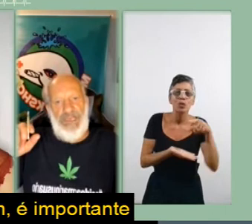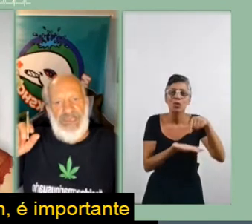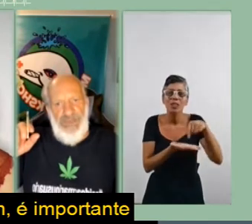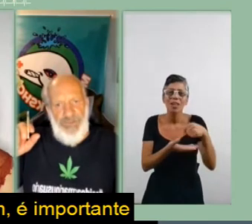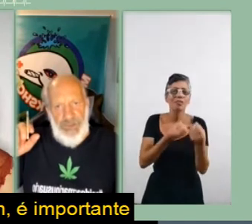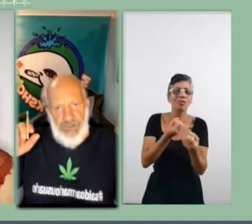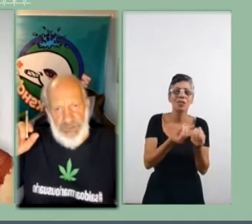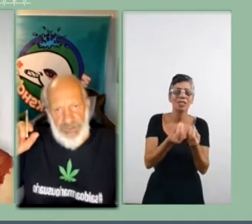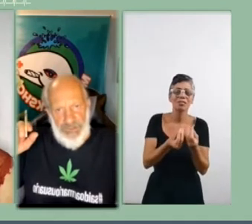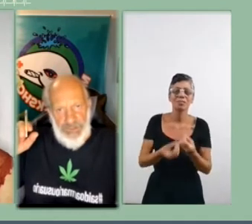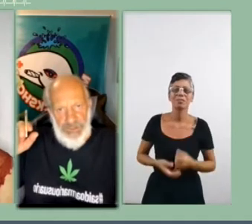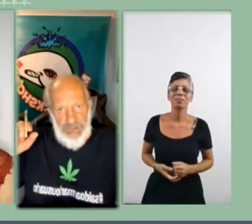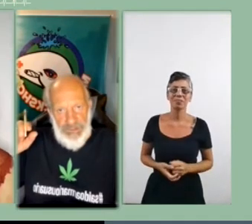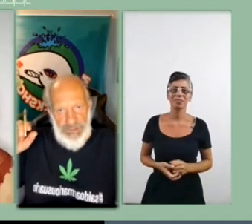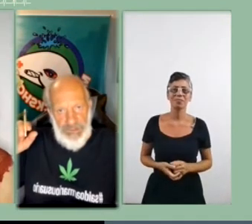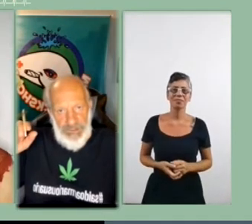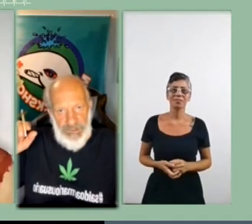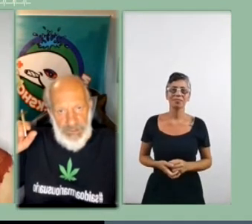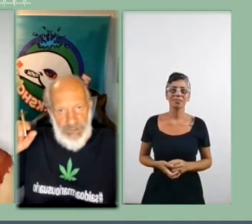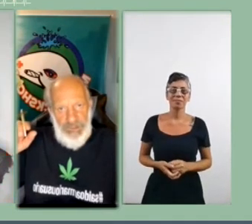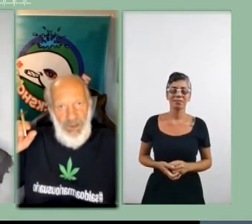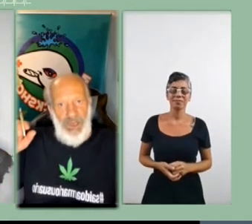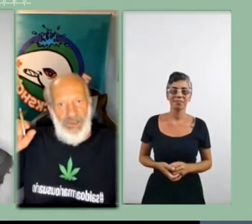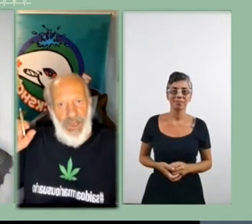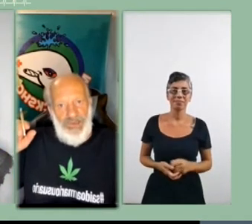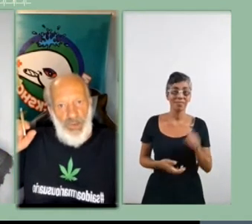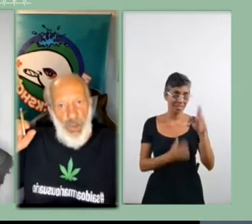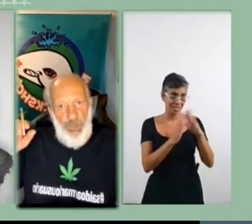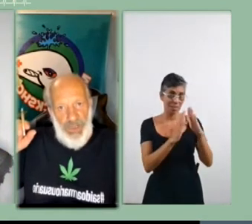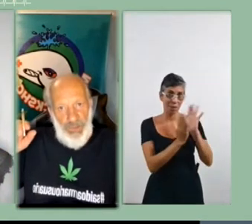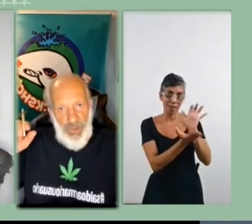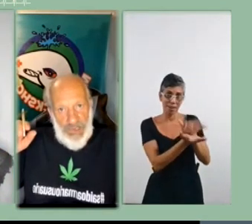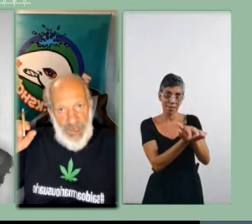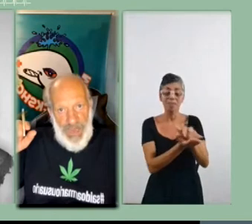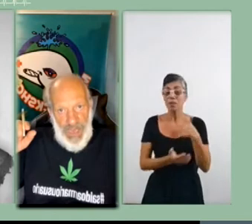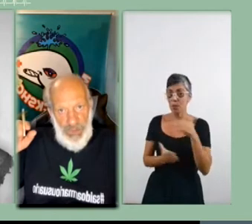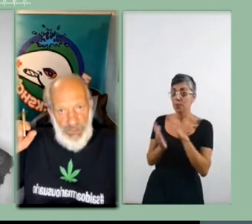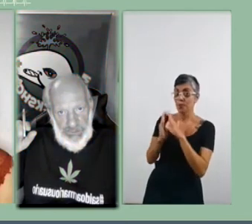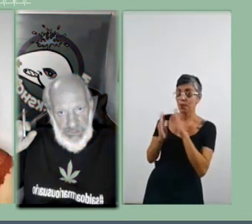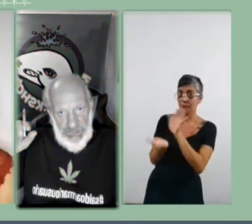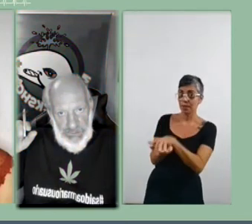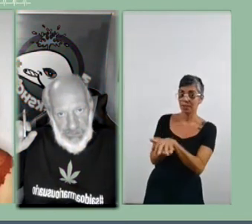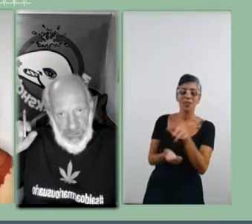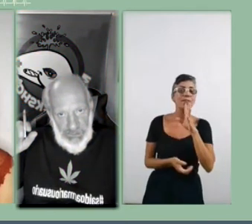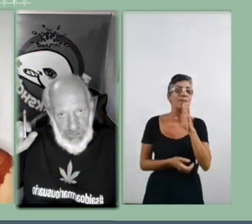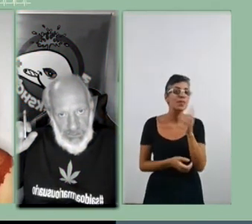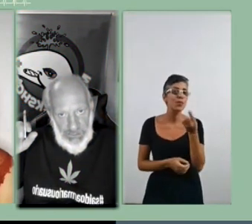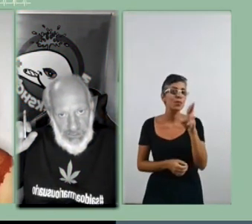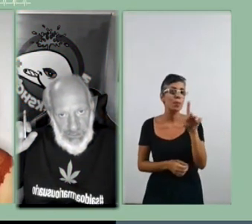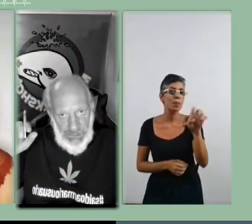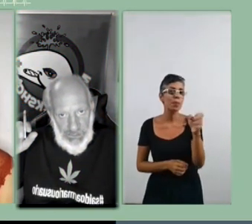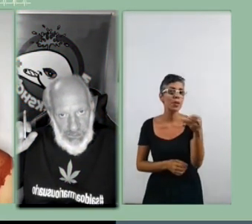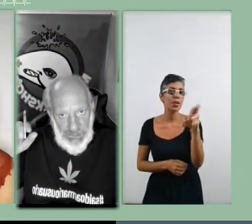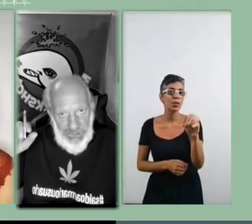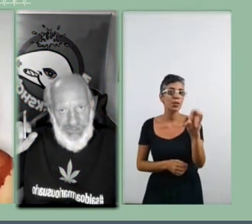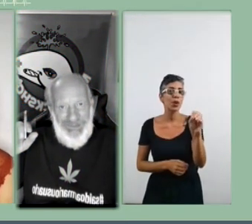no Recife? Eu moro em Recife. Você conhece o Dr. Pedro Costa Mello? Conheço